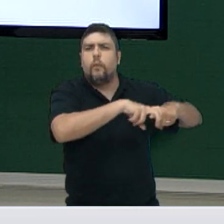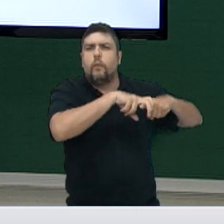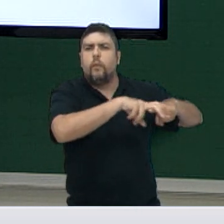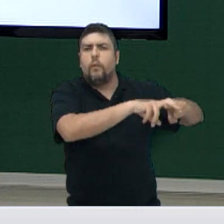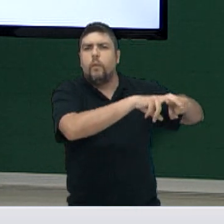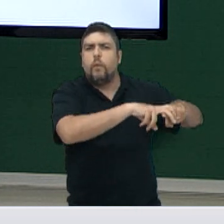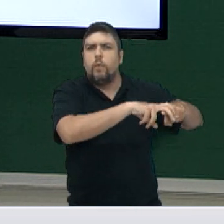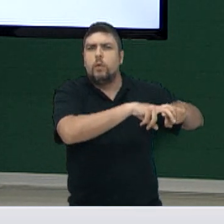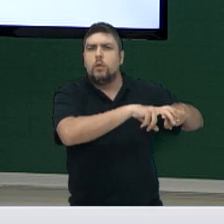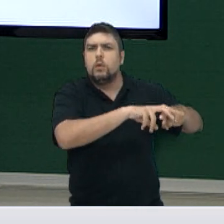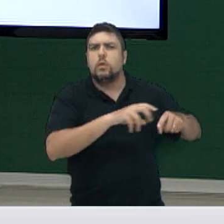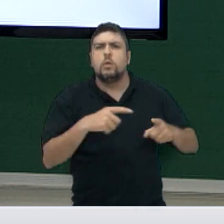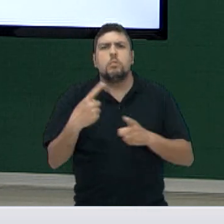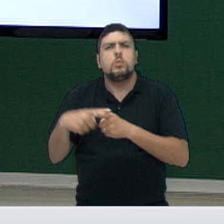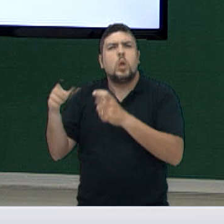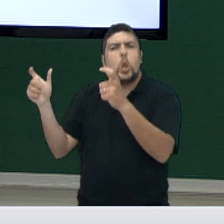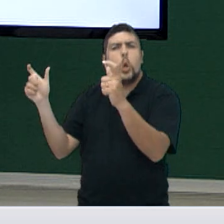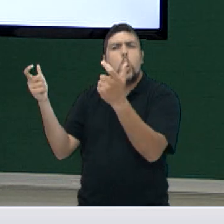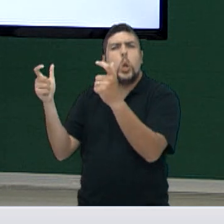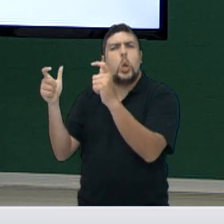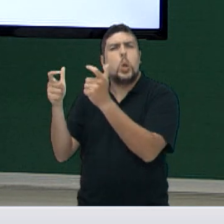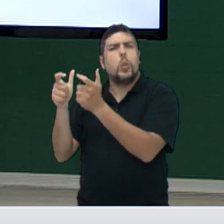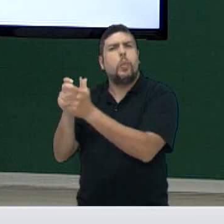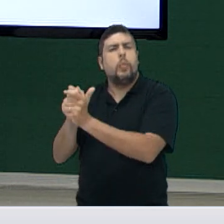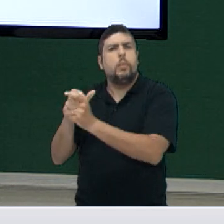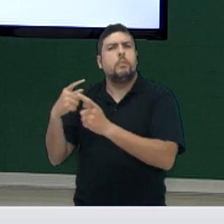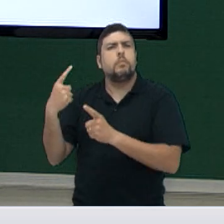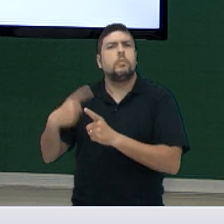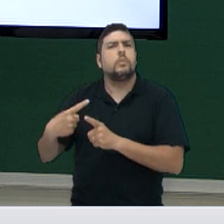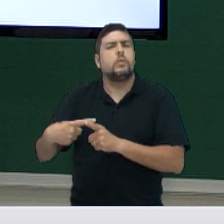de extinção? Por que isso acontece?